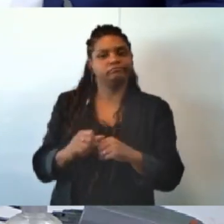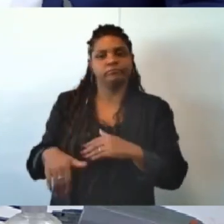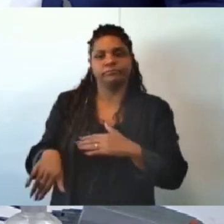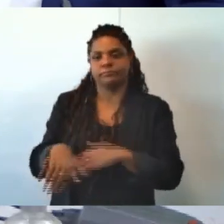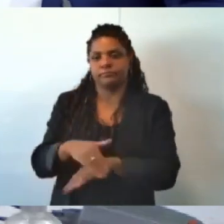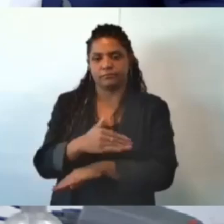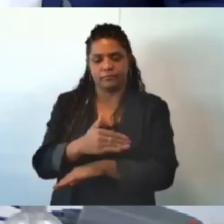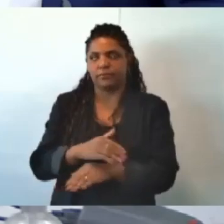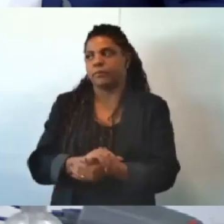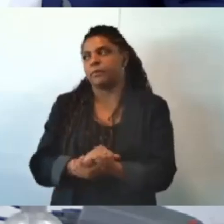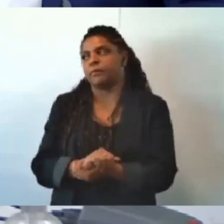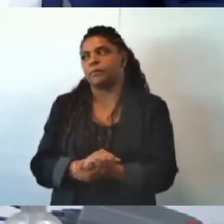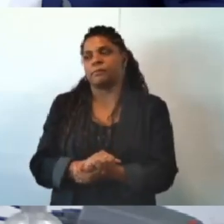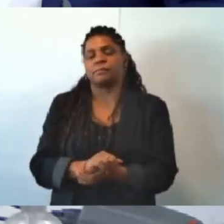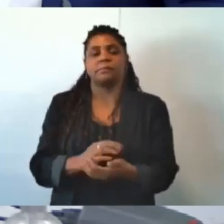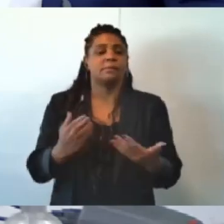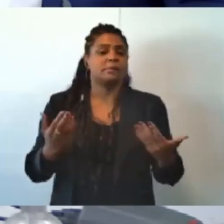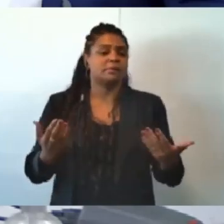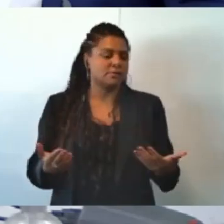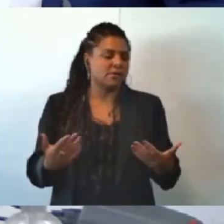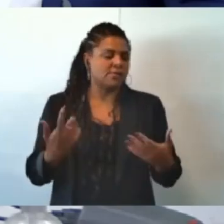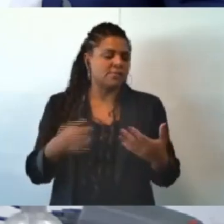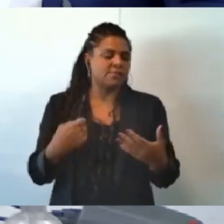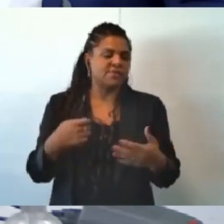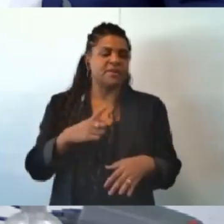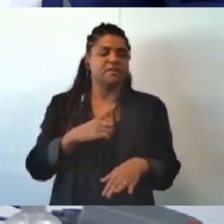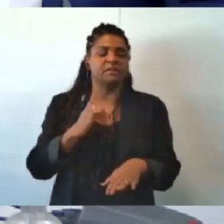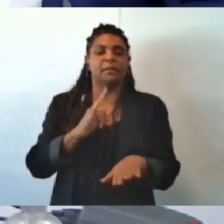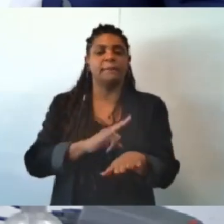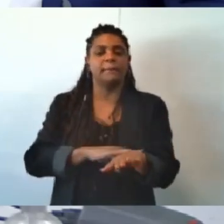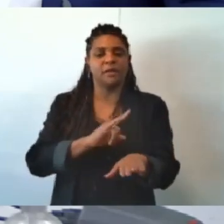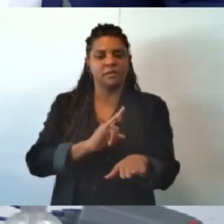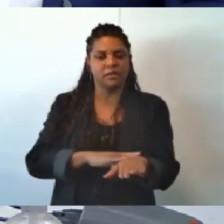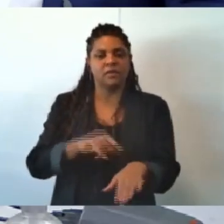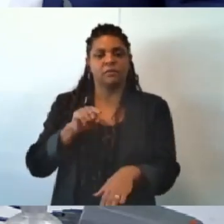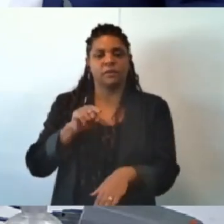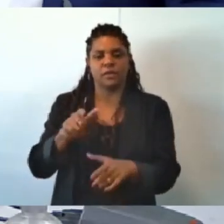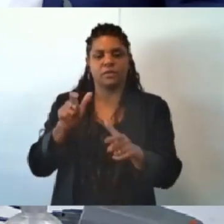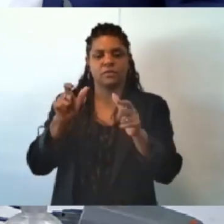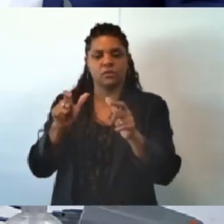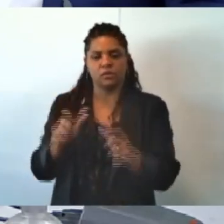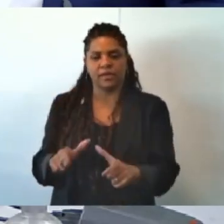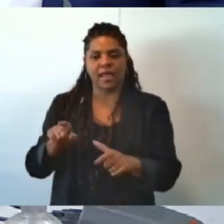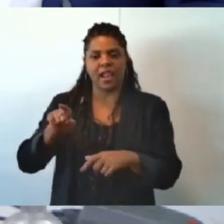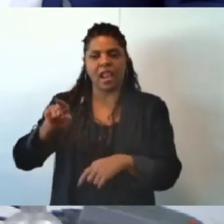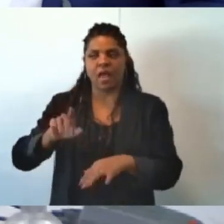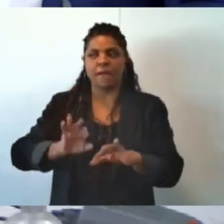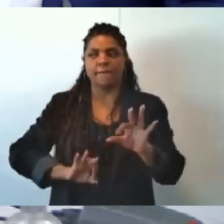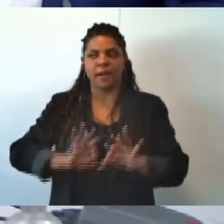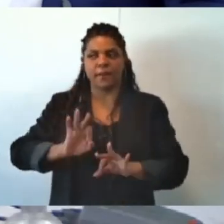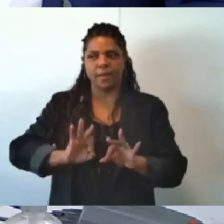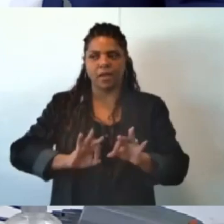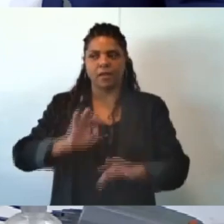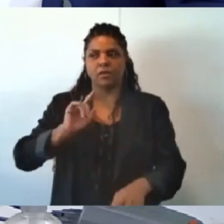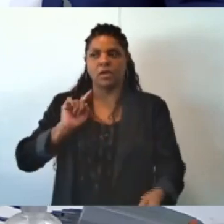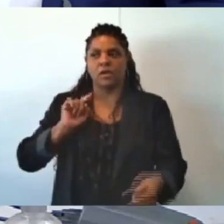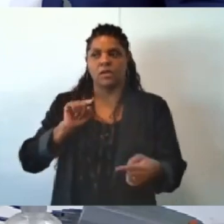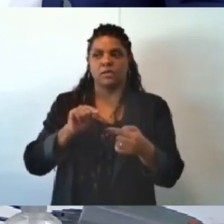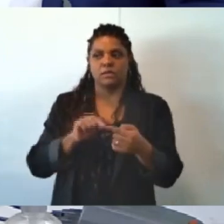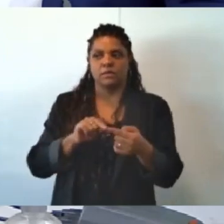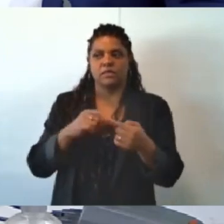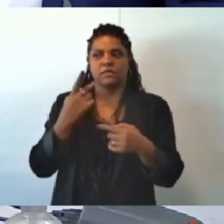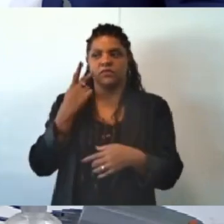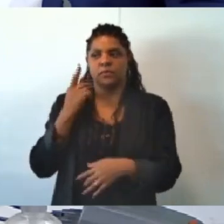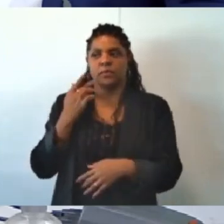e contempla banheiro para que esse espaço que está sendo preparado especificamente para isso,